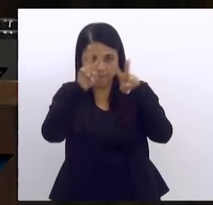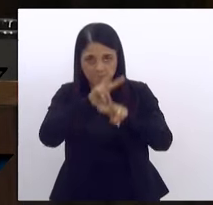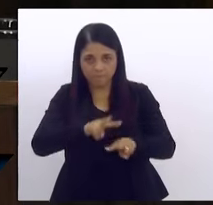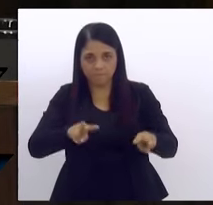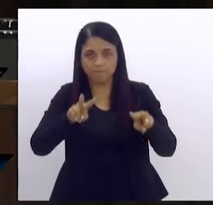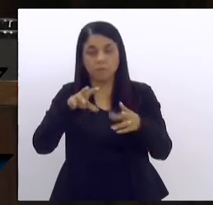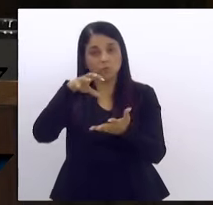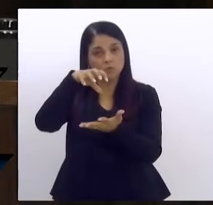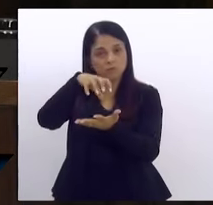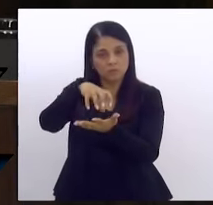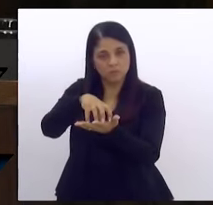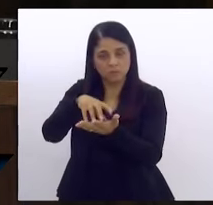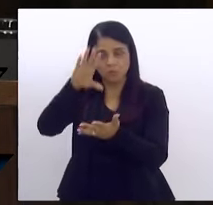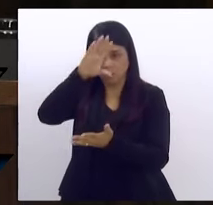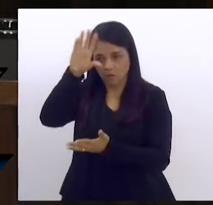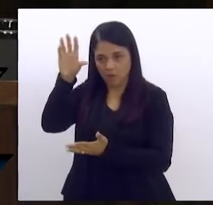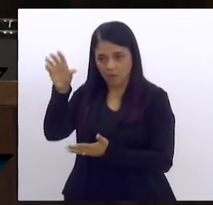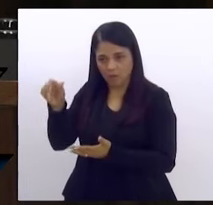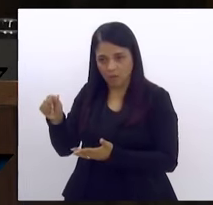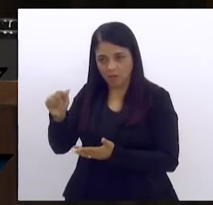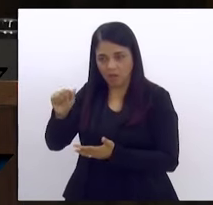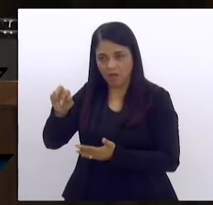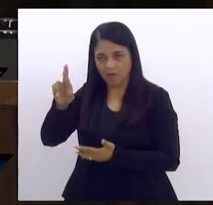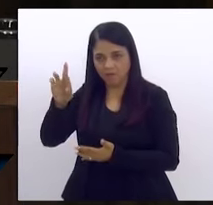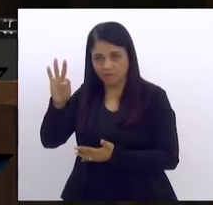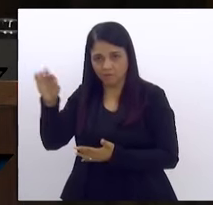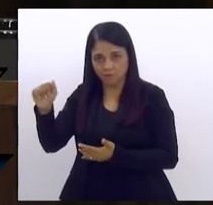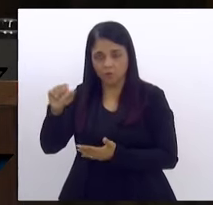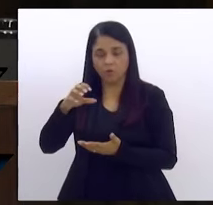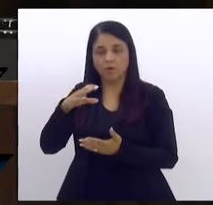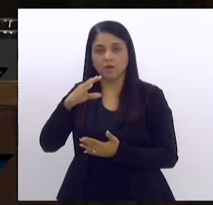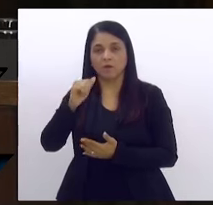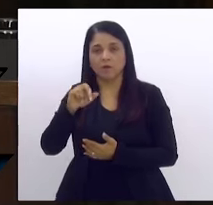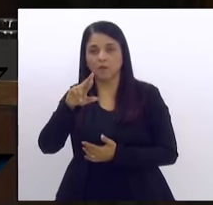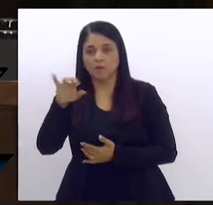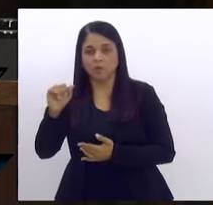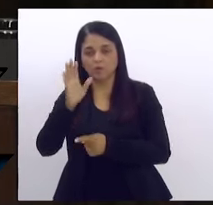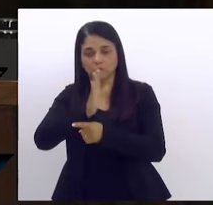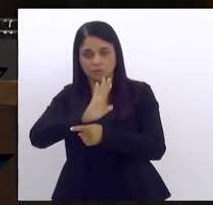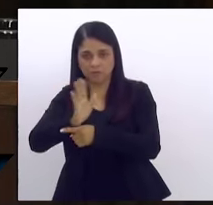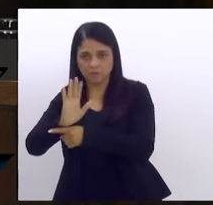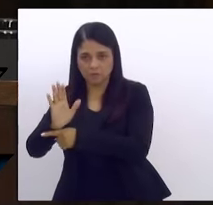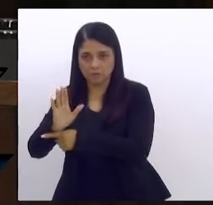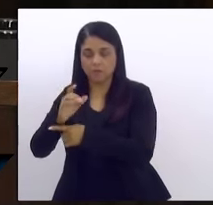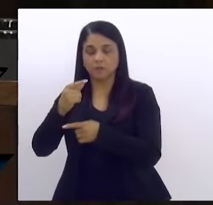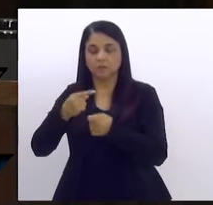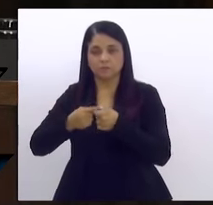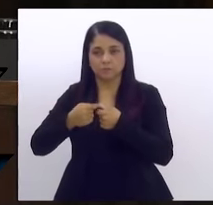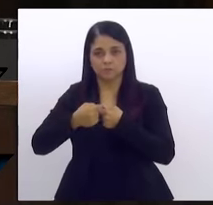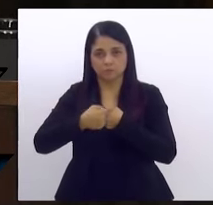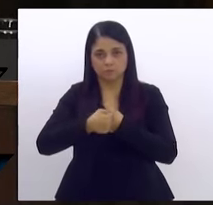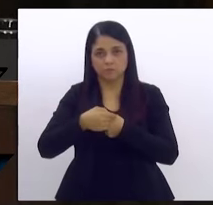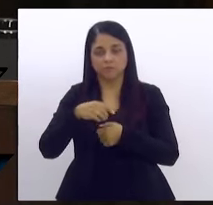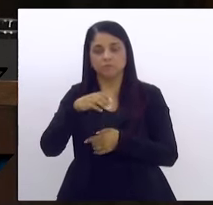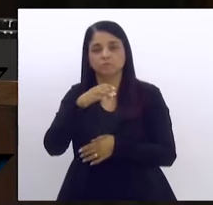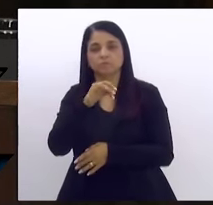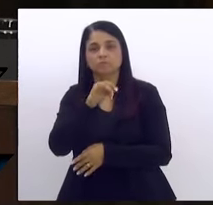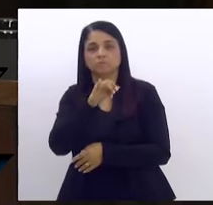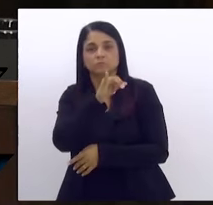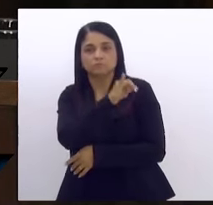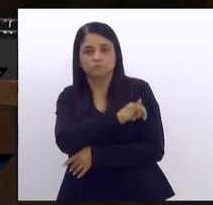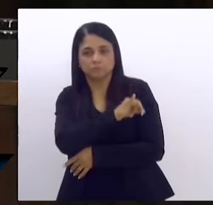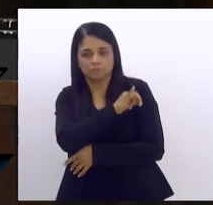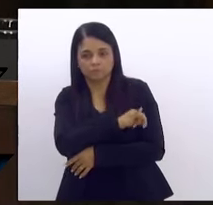o Centro Afro-Carioca do Cinema, localizado no município do Rio de Janeiro.